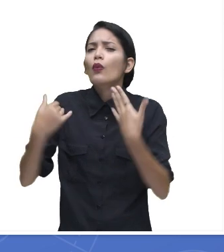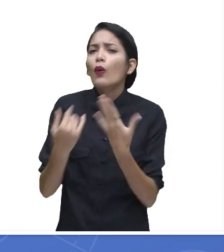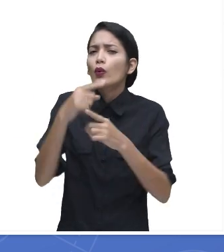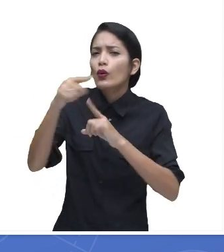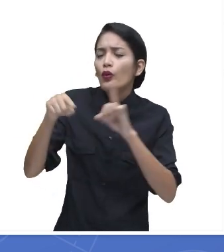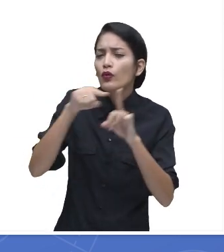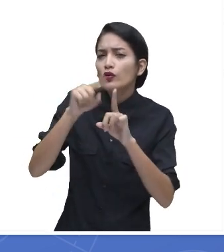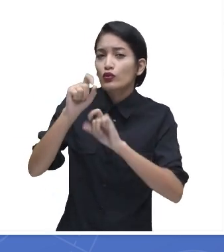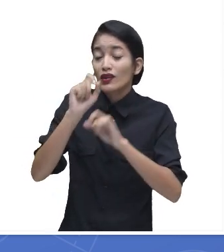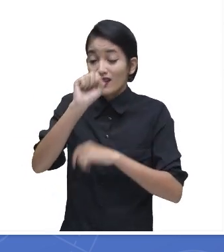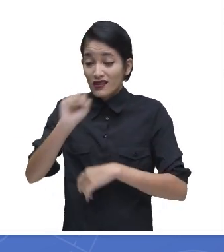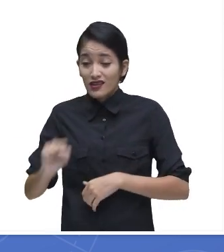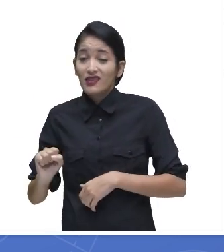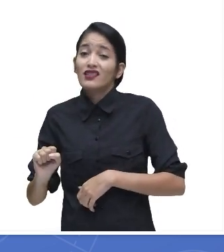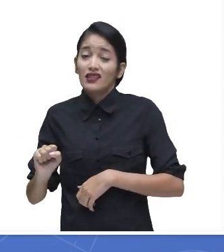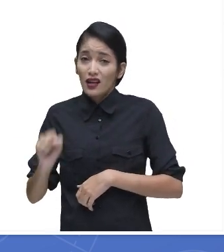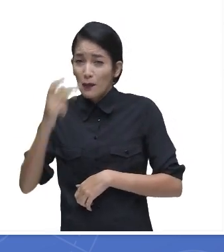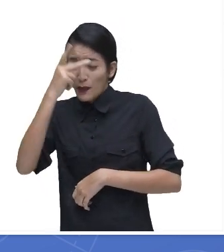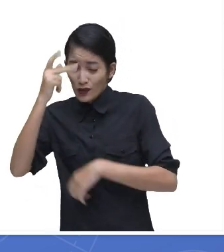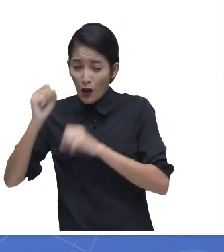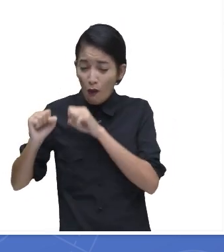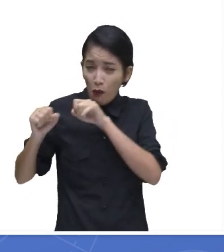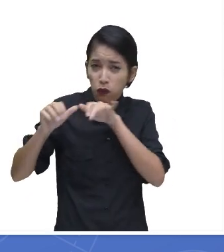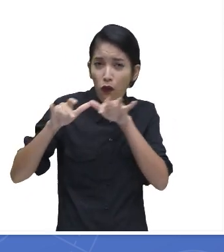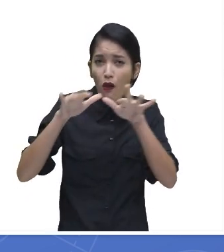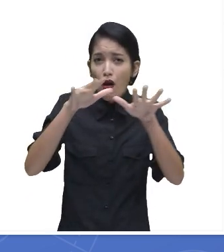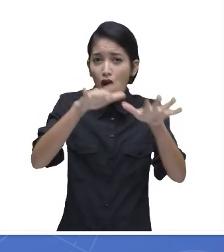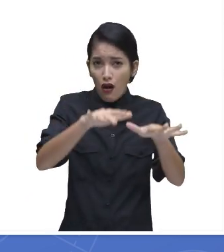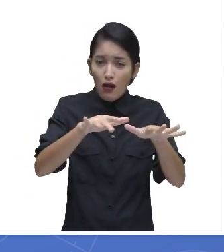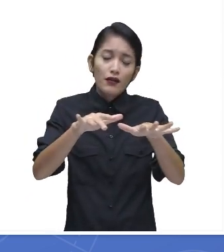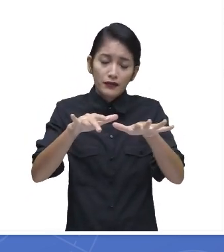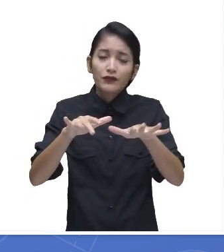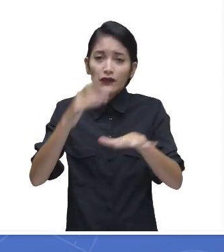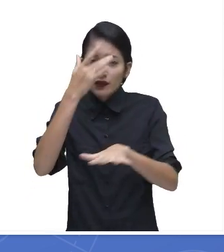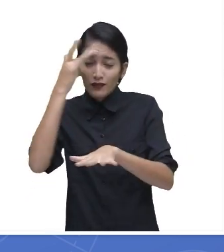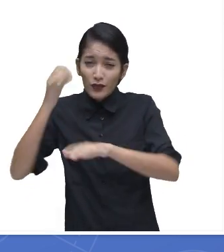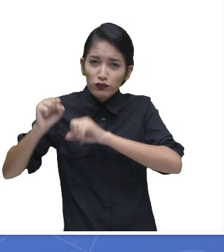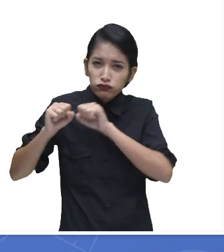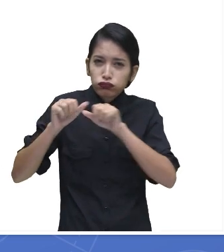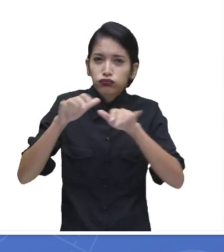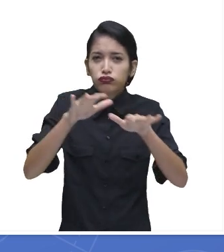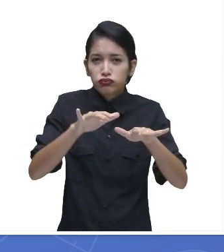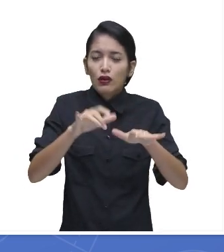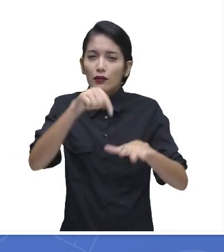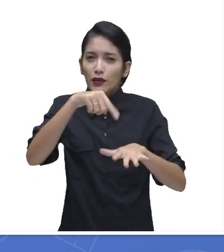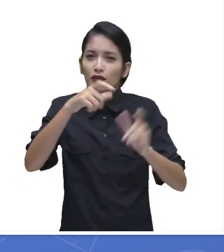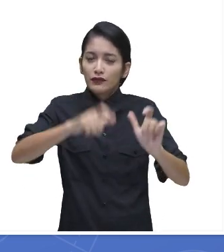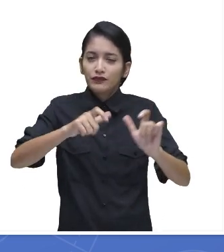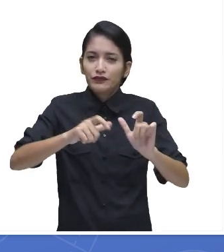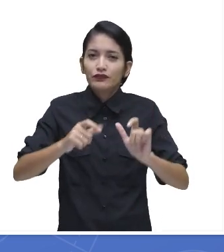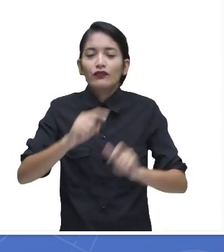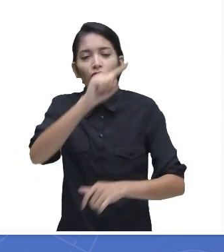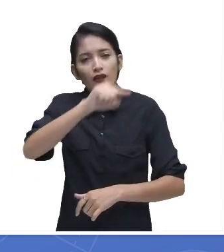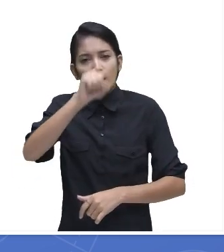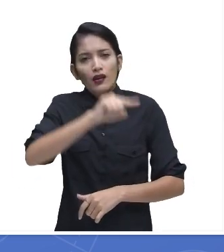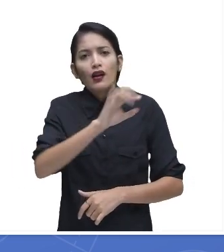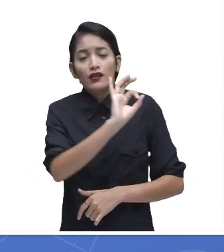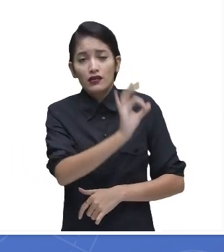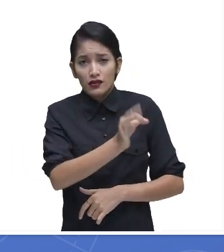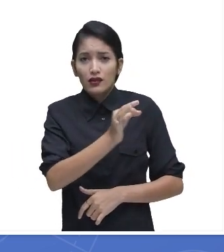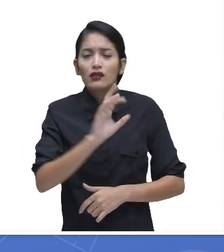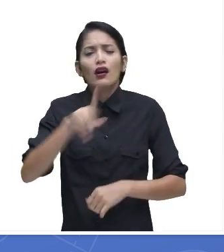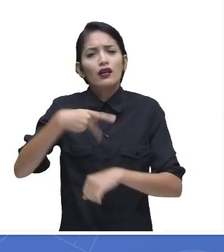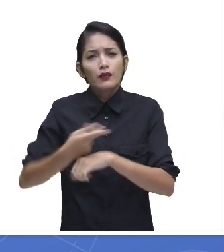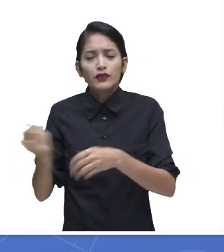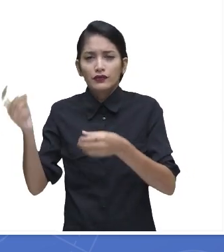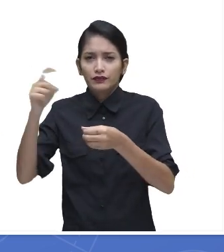Sudeste ser a mais urbanizada do Brasil, uma das mais urbanizadas do Brasil, certo? Marca a alternativa correta, daqui a pouco a